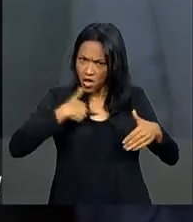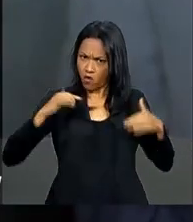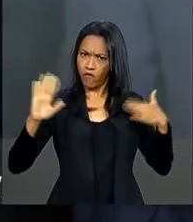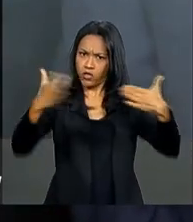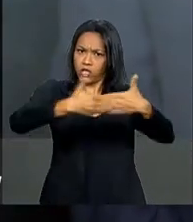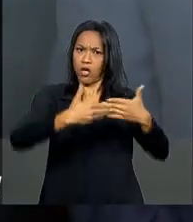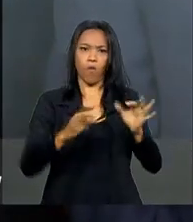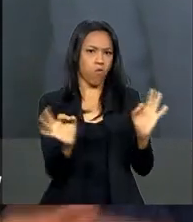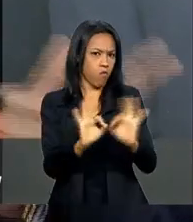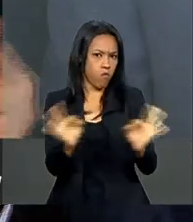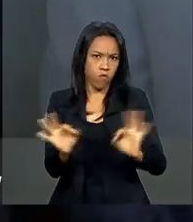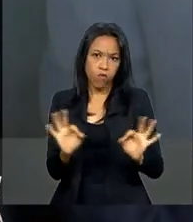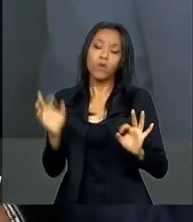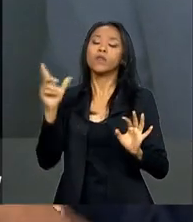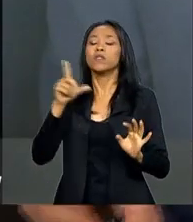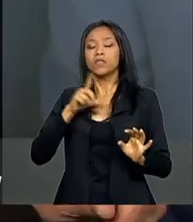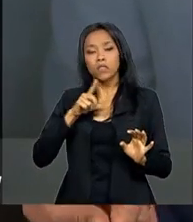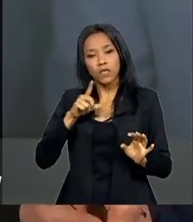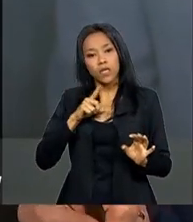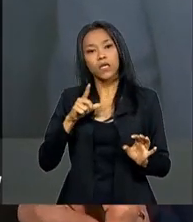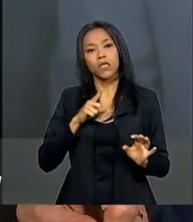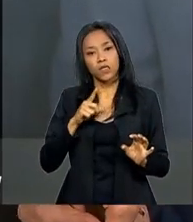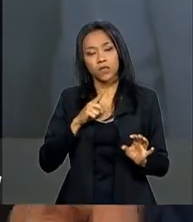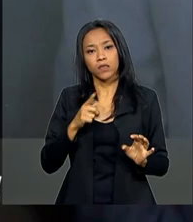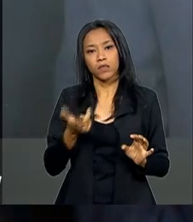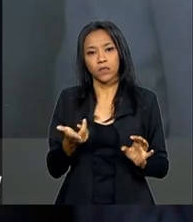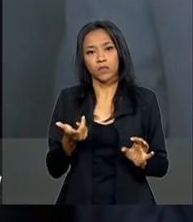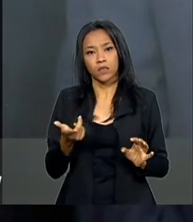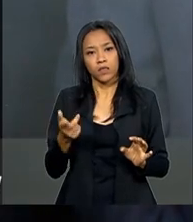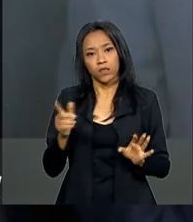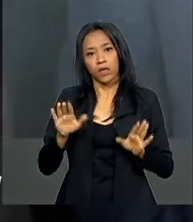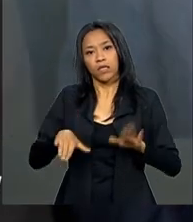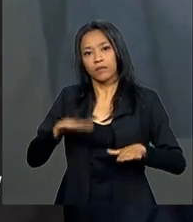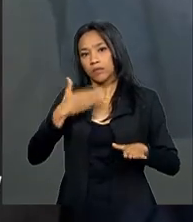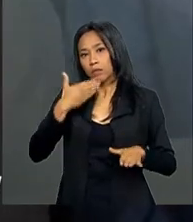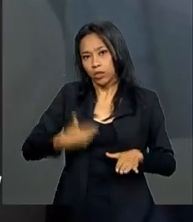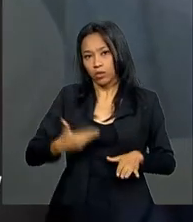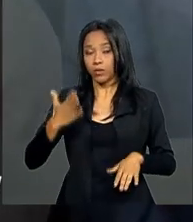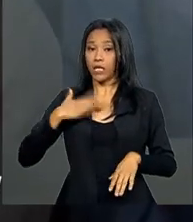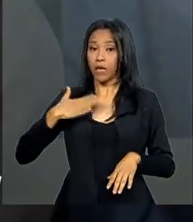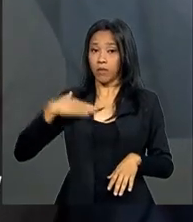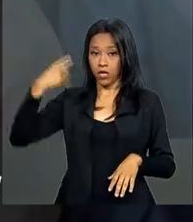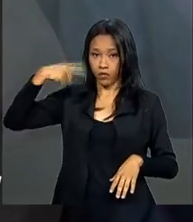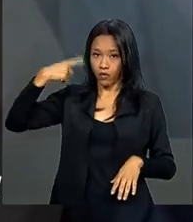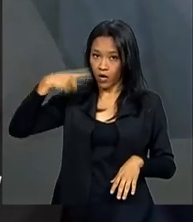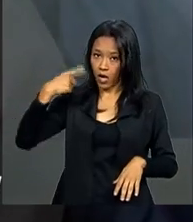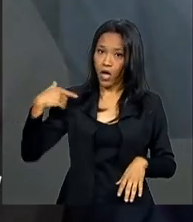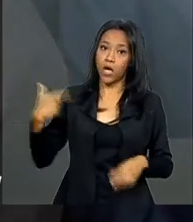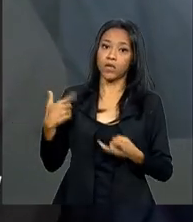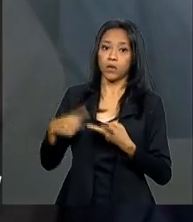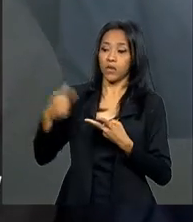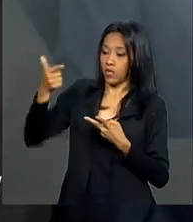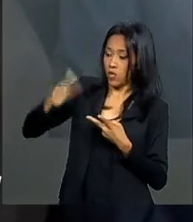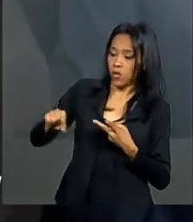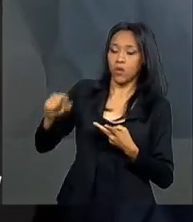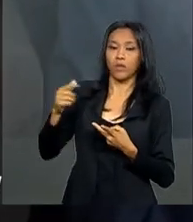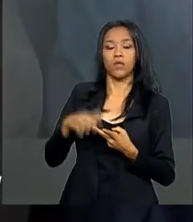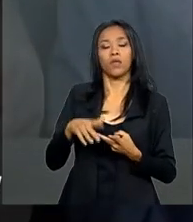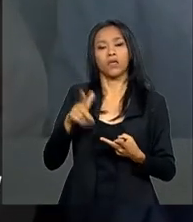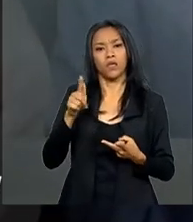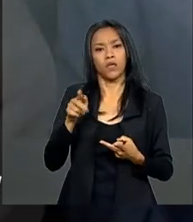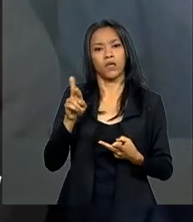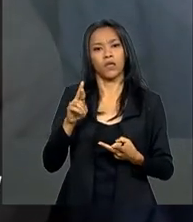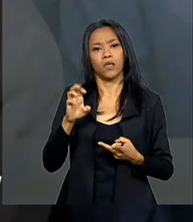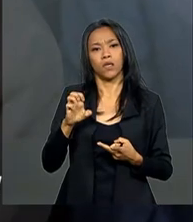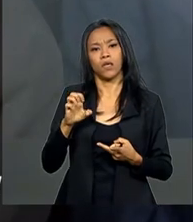medida judicial com vistas a fechar as fronteiras. E a minha advogada, Geralda Orião, a ministra Grace, está